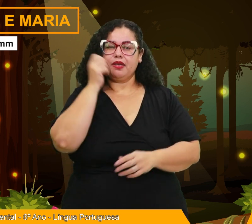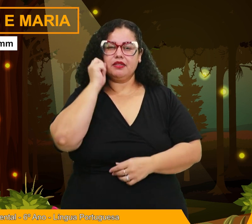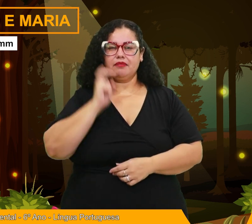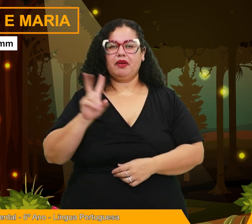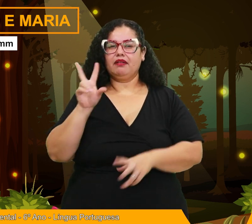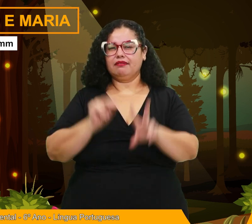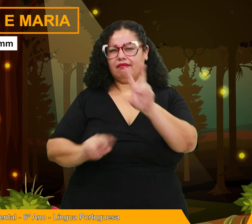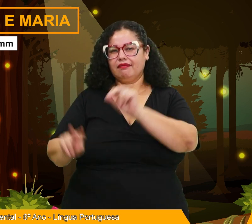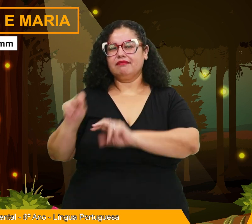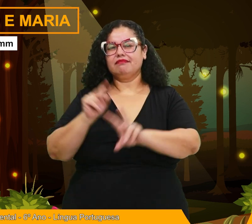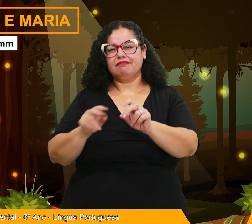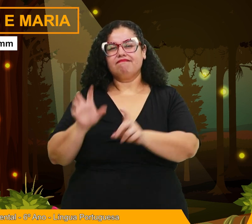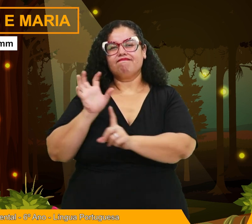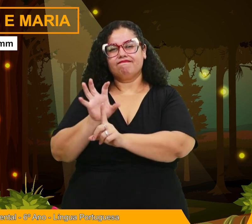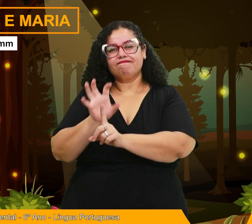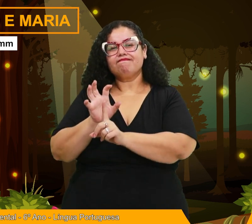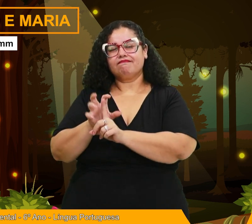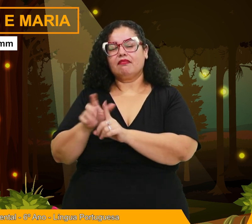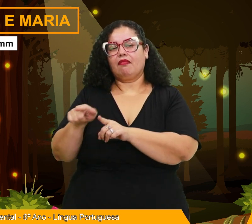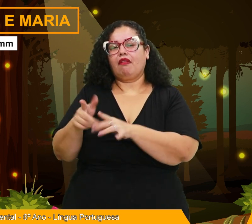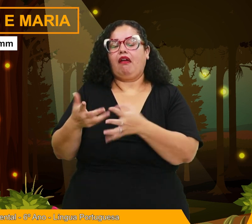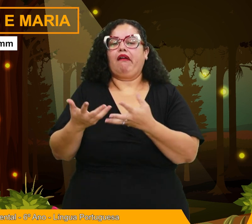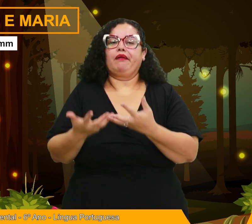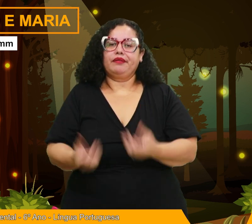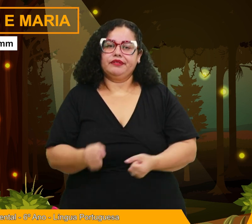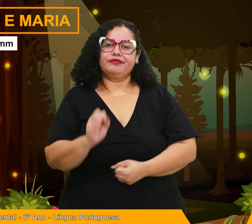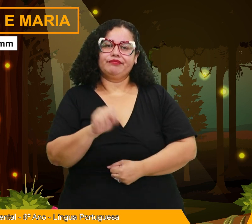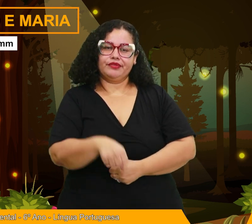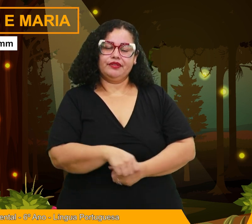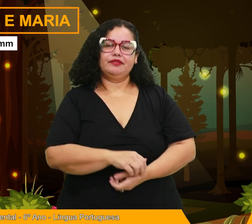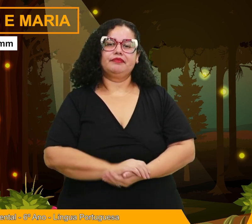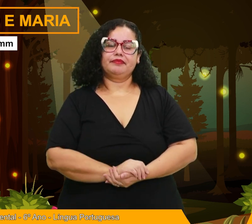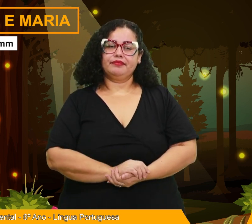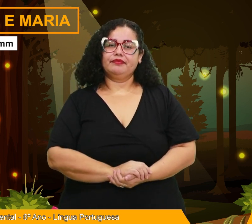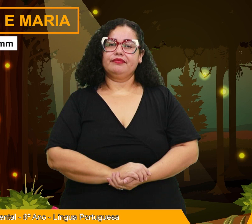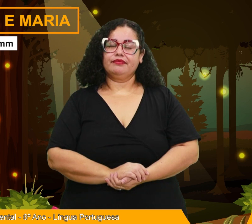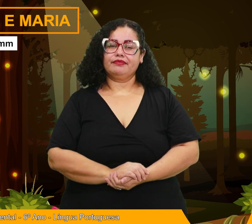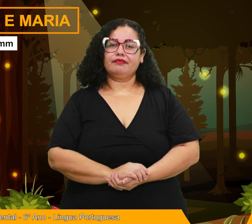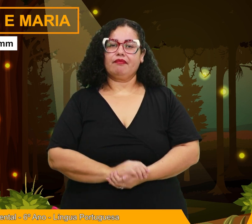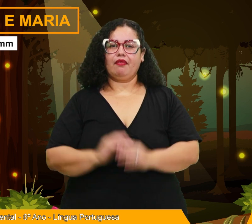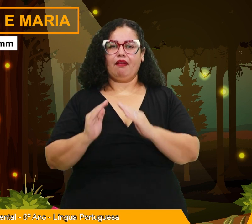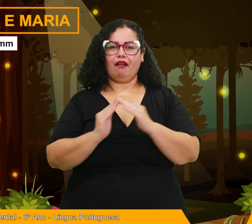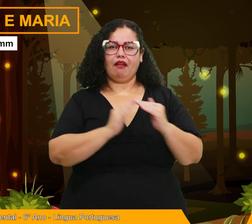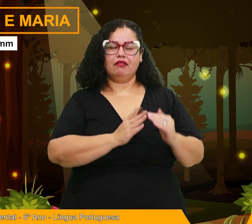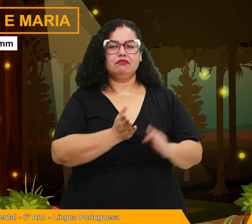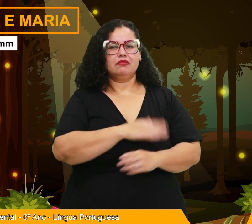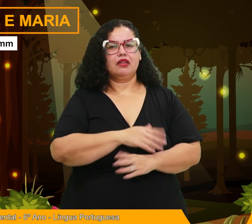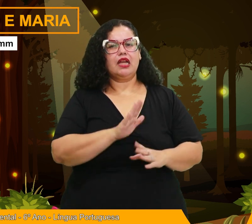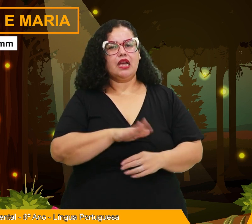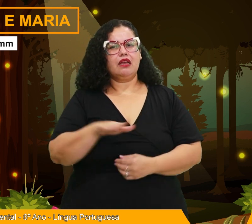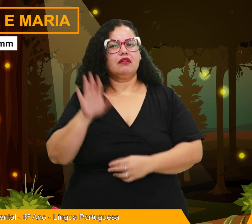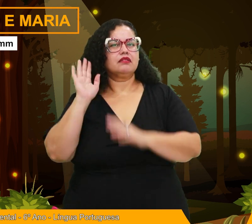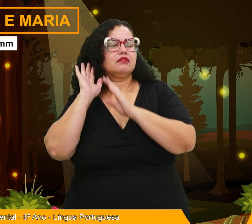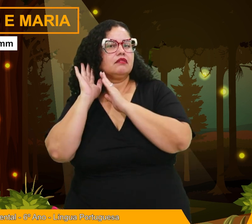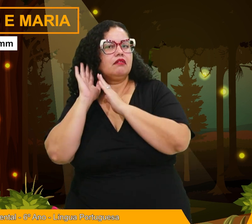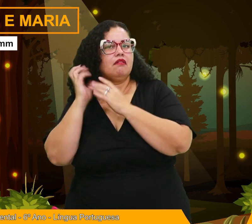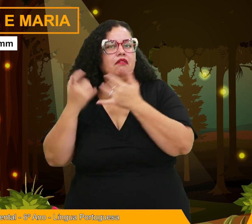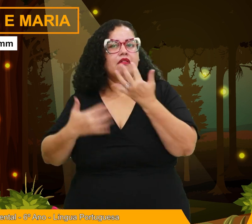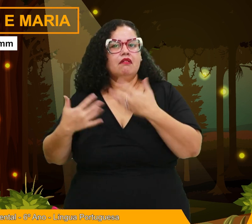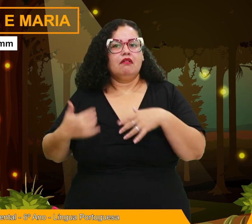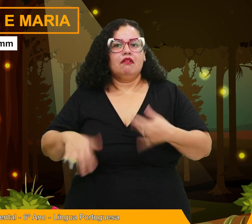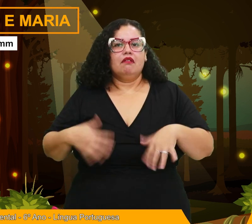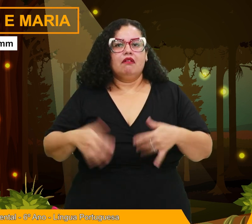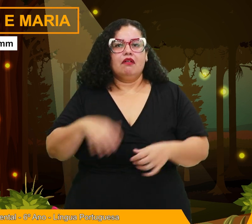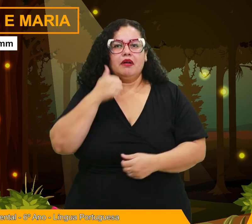e insistente, conseguiu convencê-lo. No aposento ao lado, as 2 crianças tinham escutado tudo e